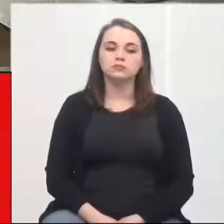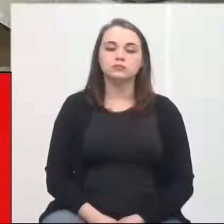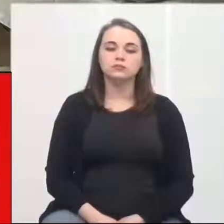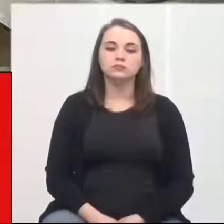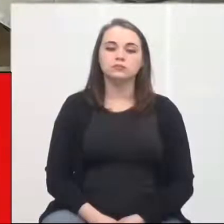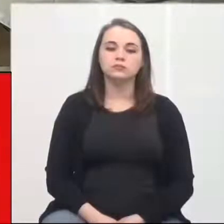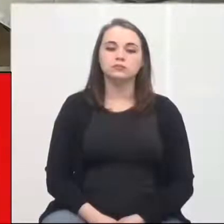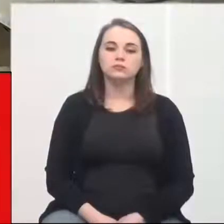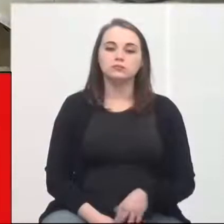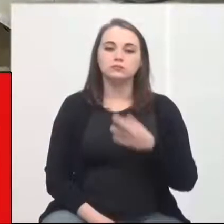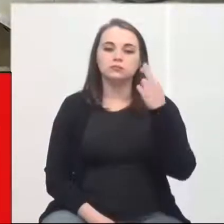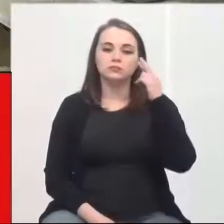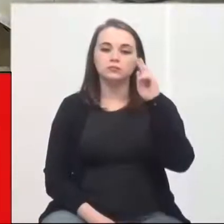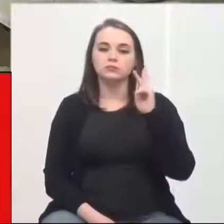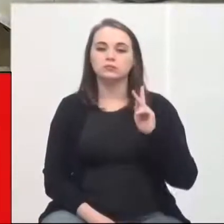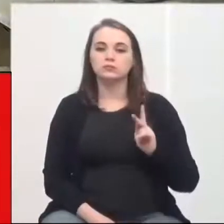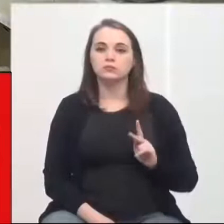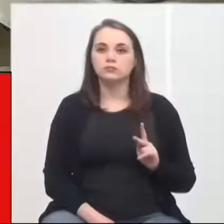Senhor presidente,